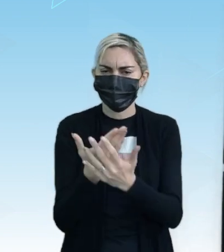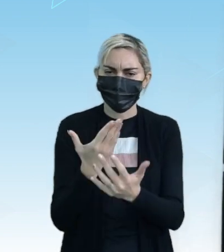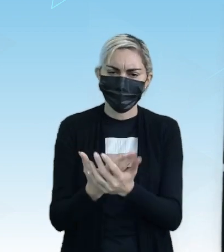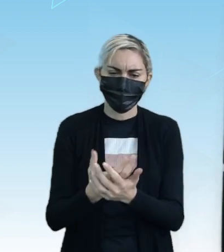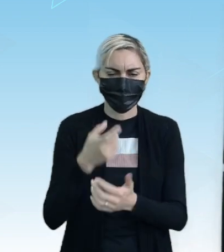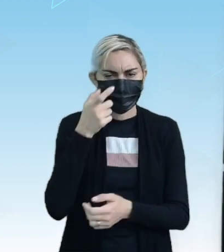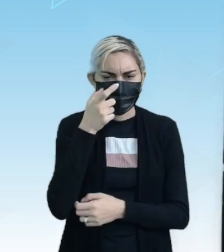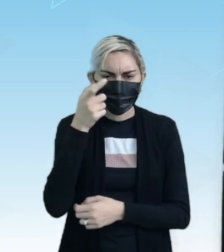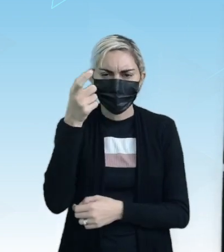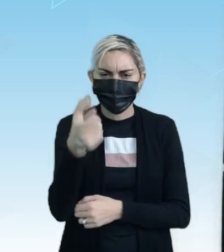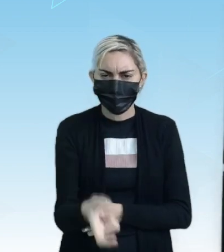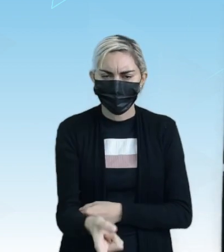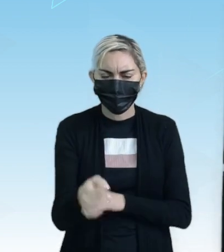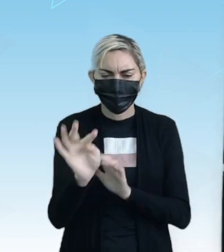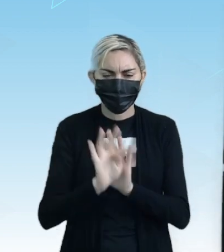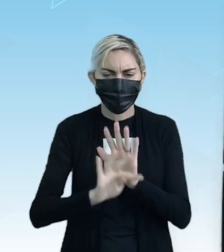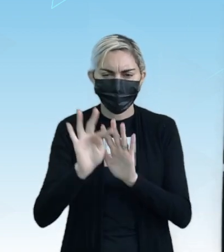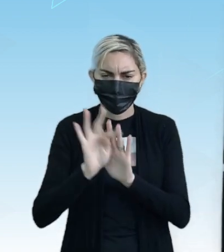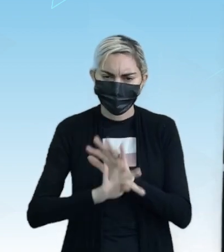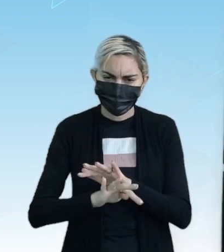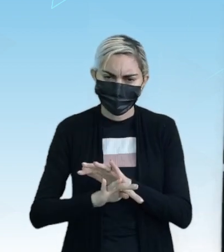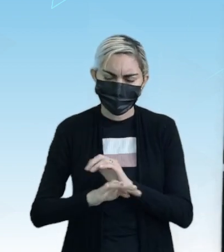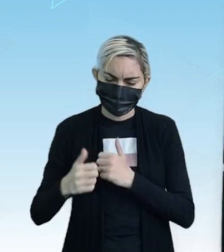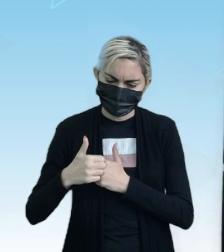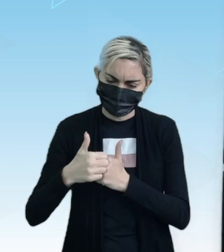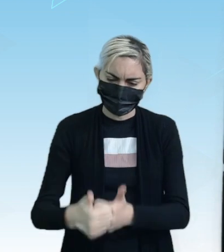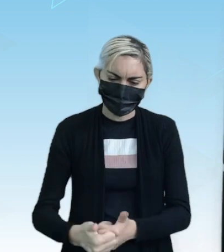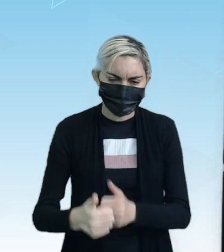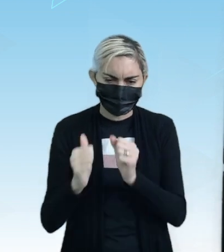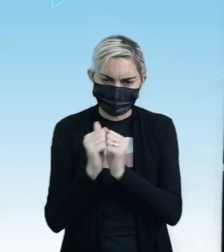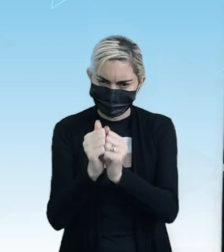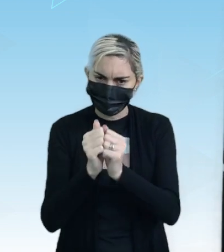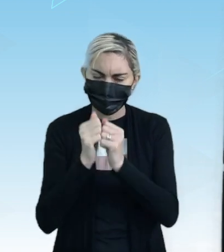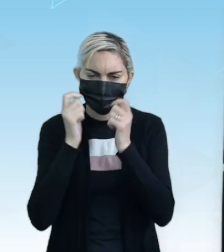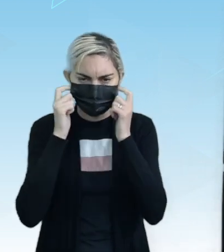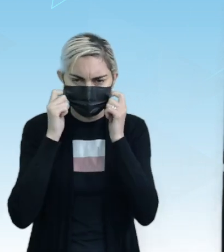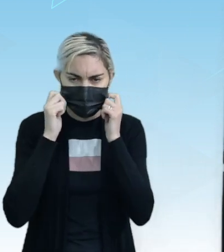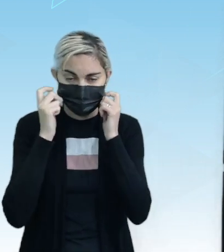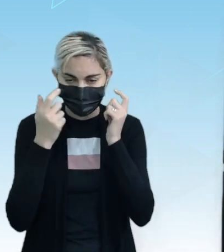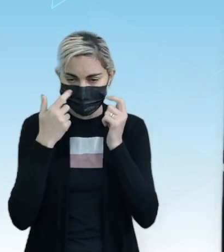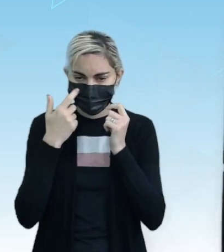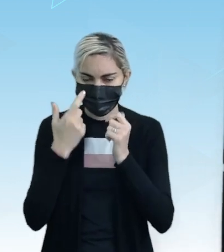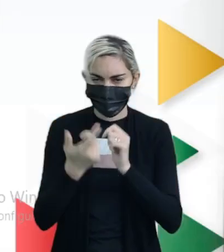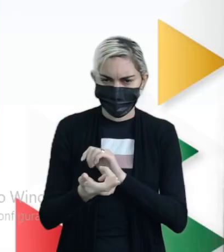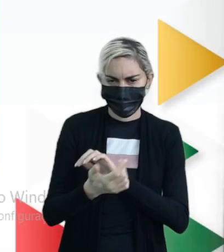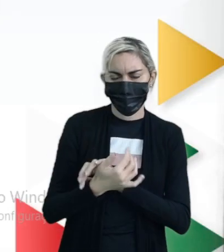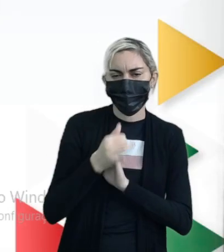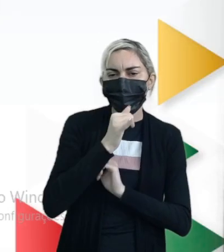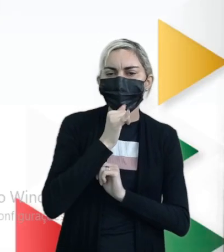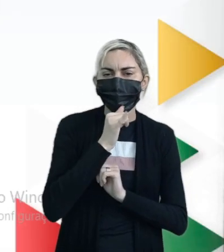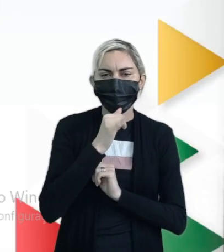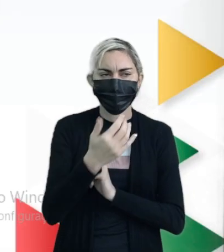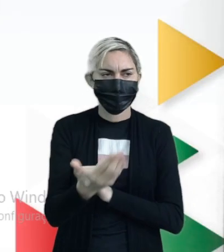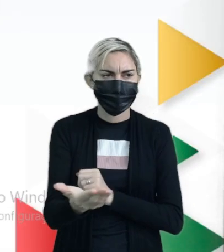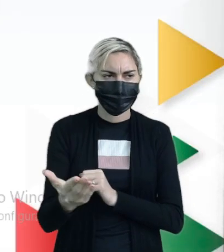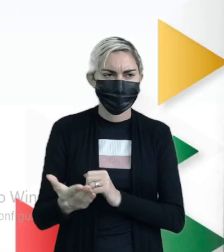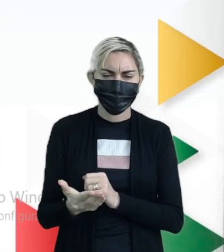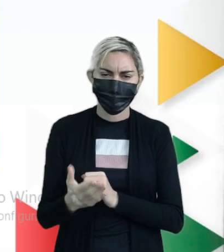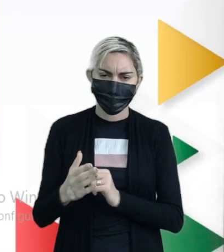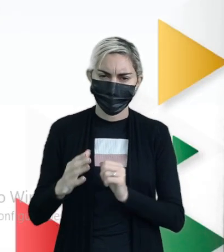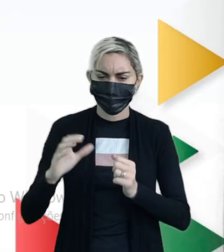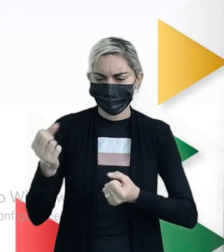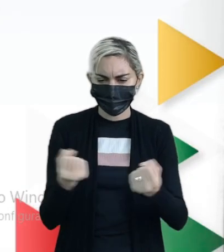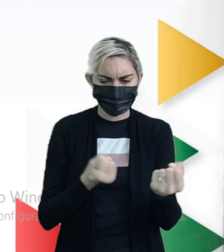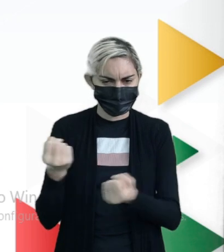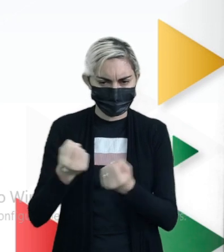A intencionalidade do texto. Acompanhem comigo. Vejamos agora aqui. Olhem só os exemplos. Vamos ver. O